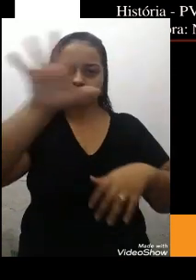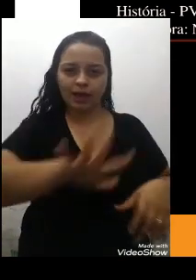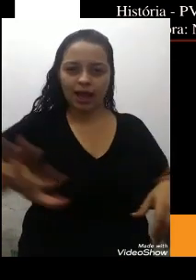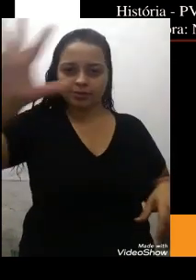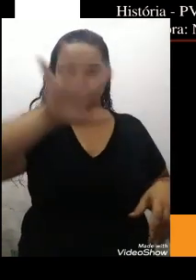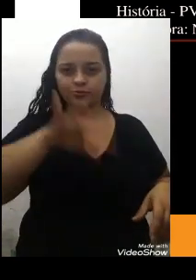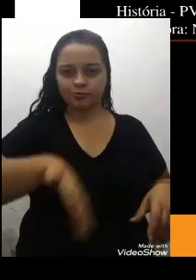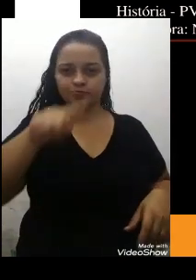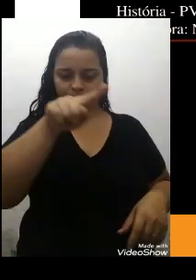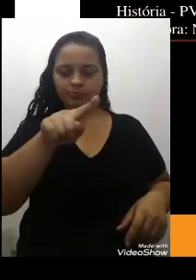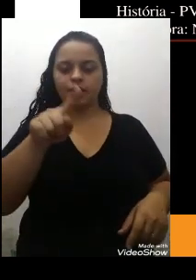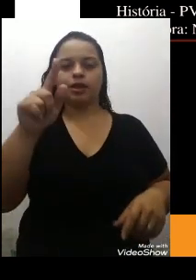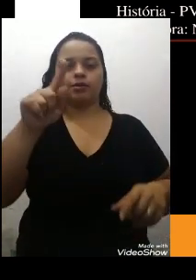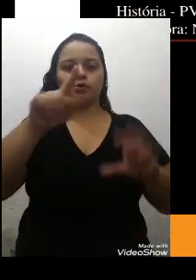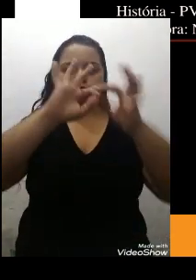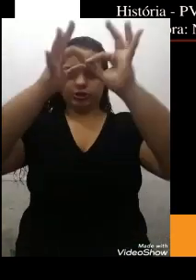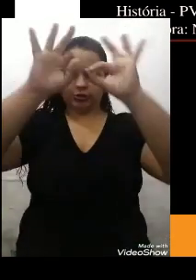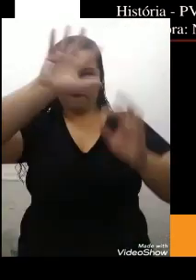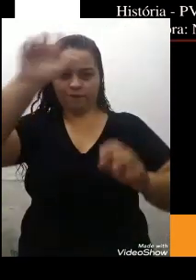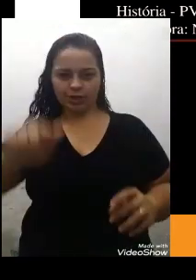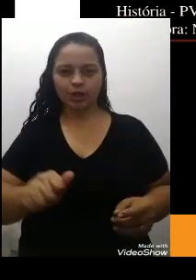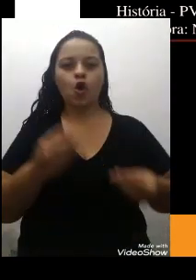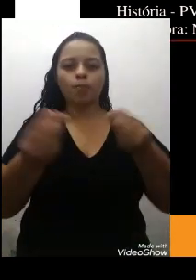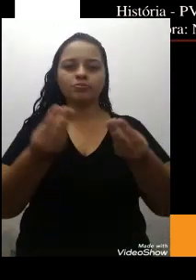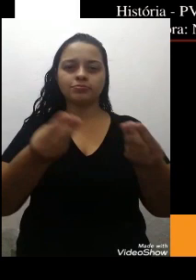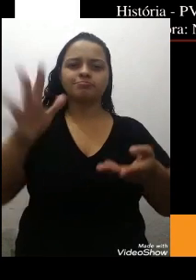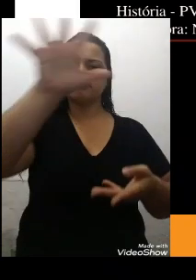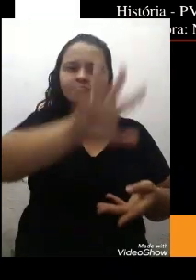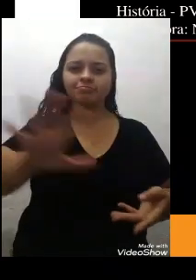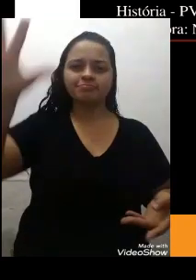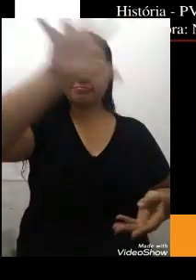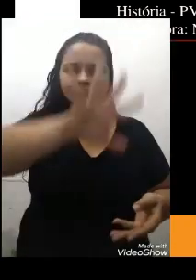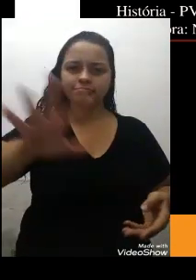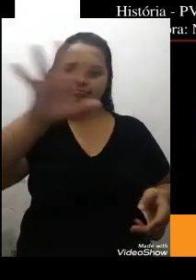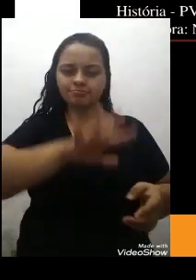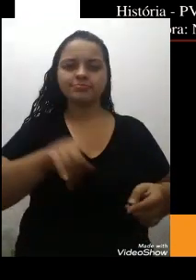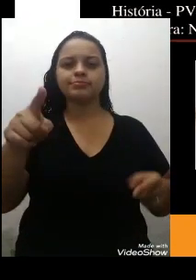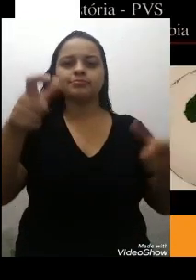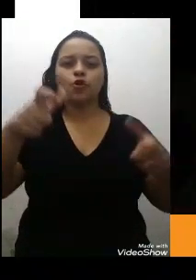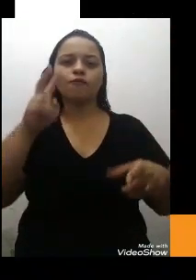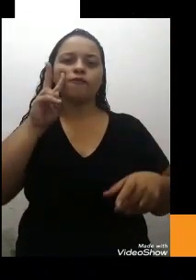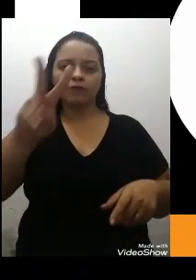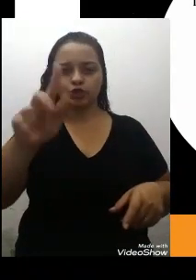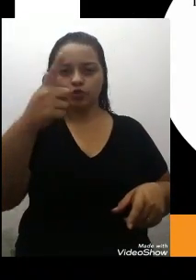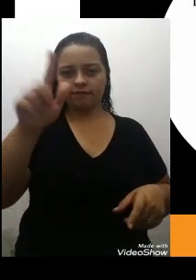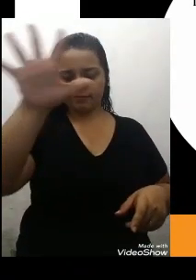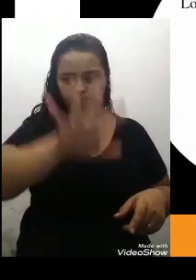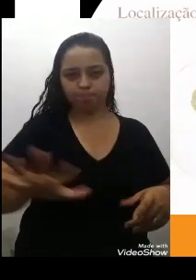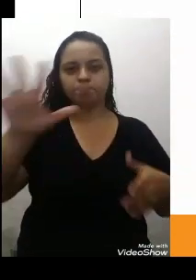vamos pensar, né, onde o continente africano está localizado geograficamente.